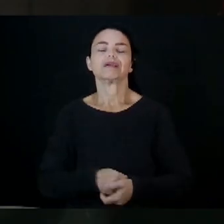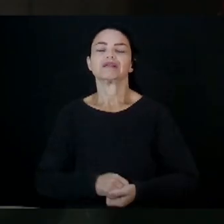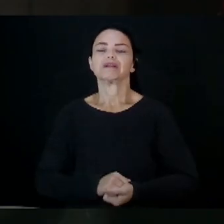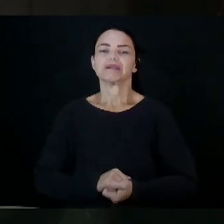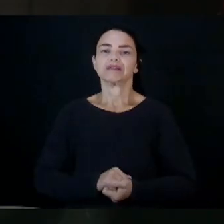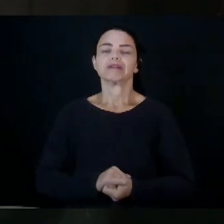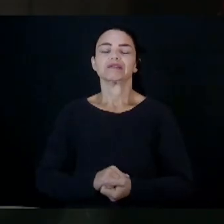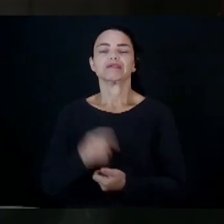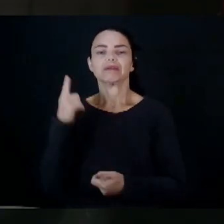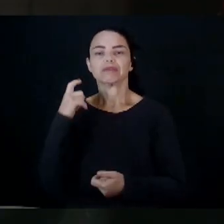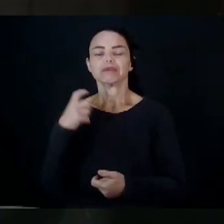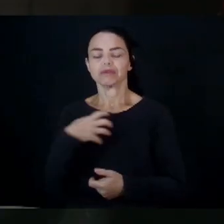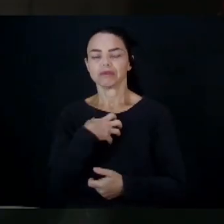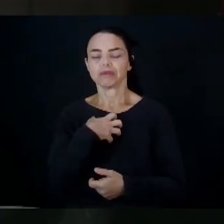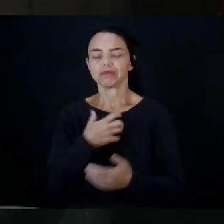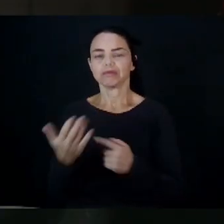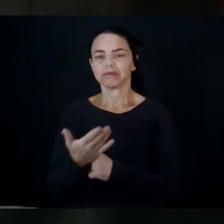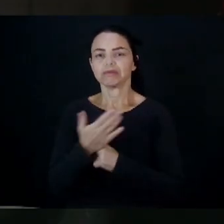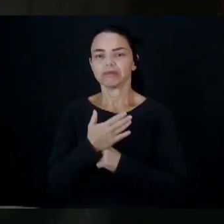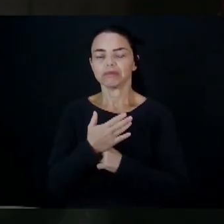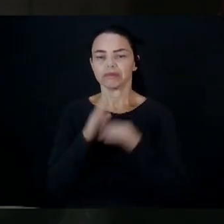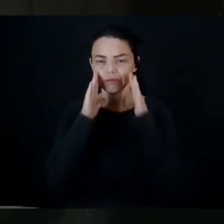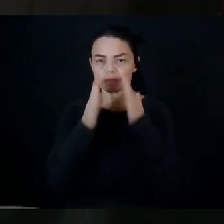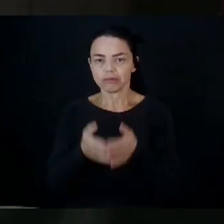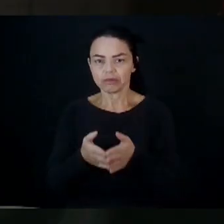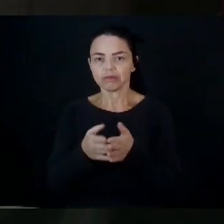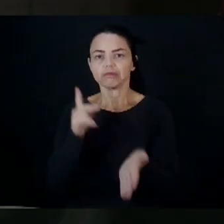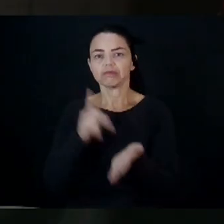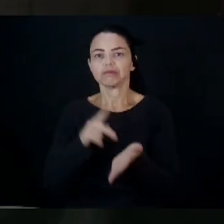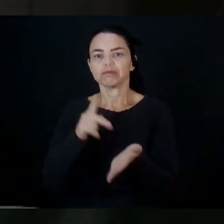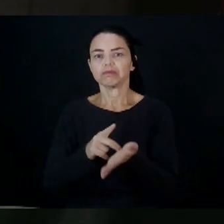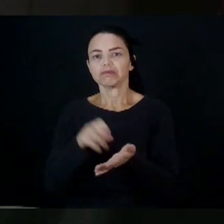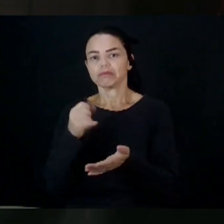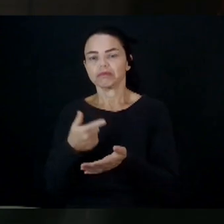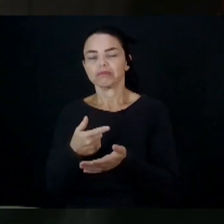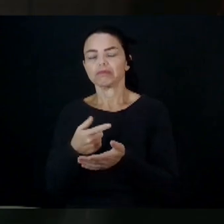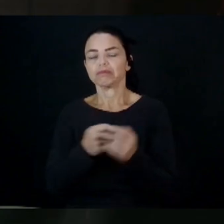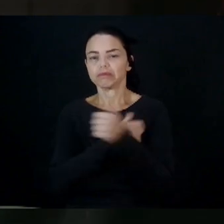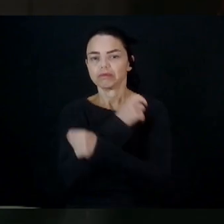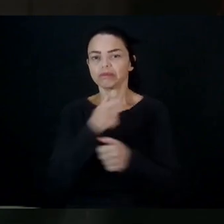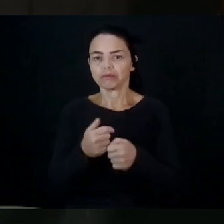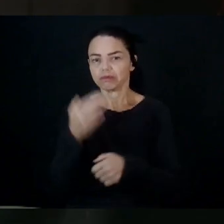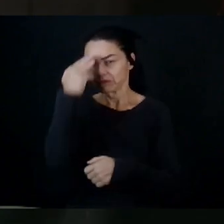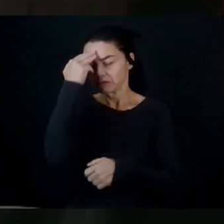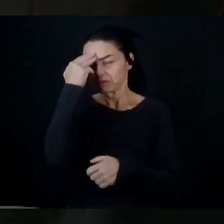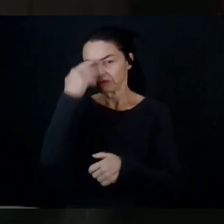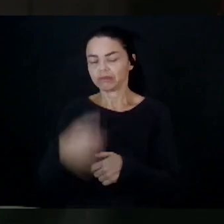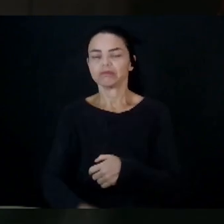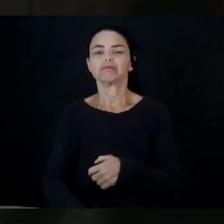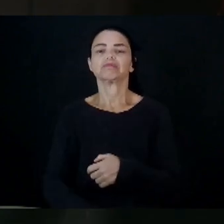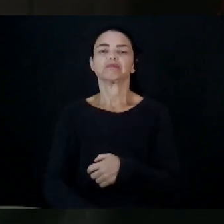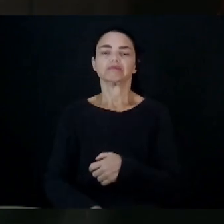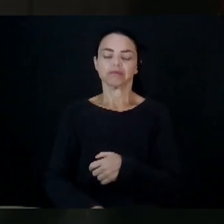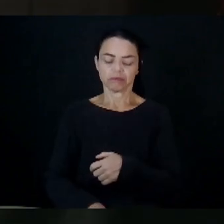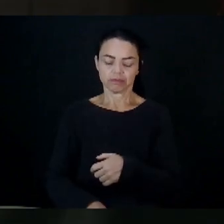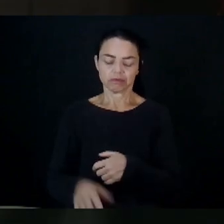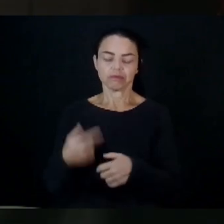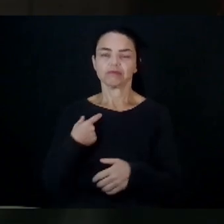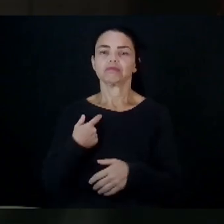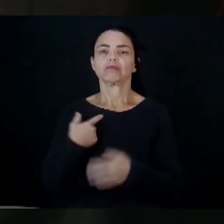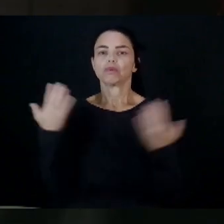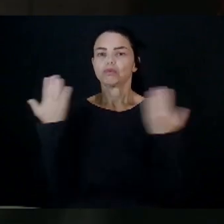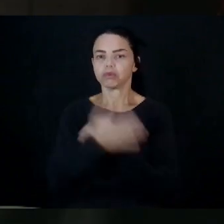de fundo ajuda a focar de verdade ou estou enganando a minha mente? Então tem pessoas que vão fazer prova, já